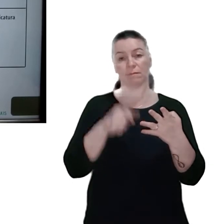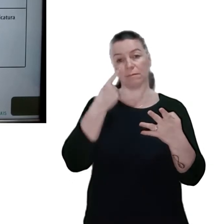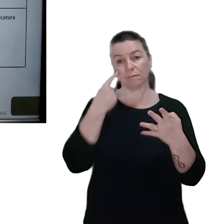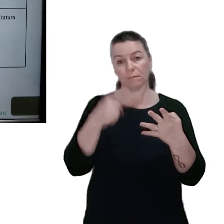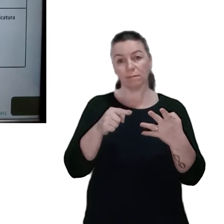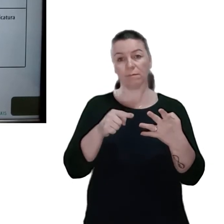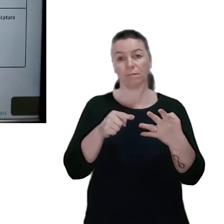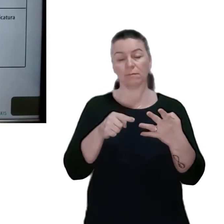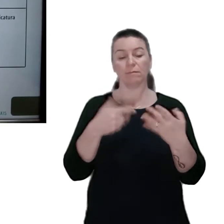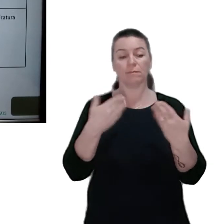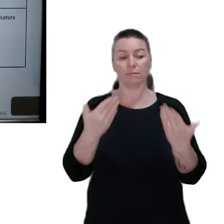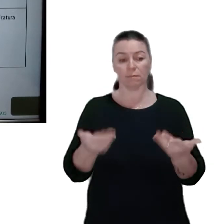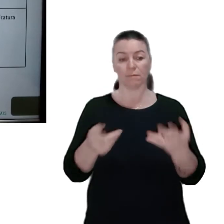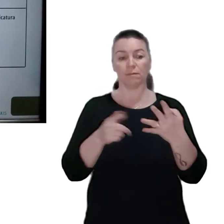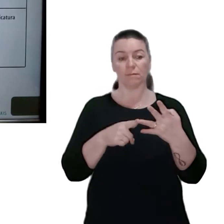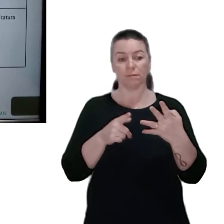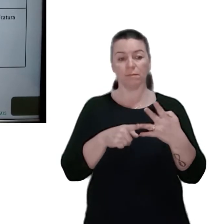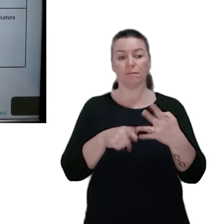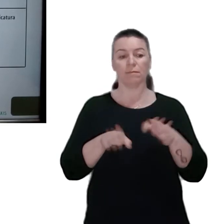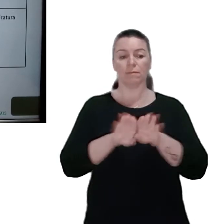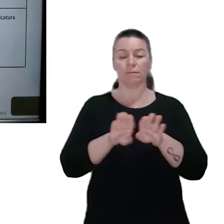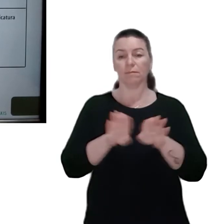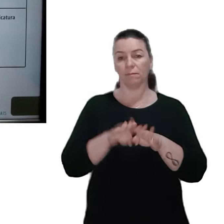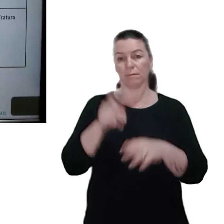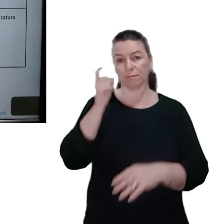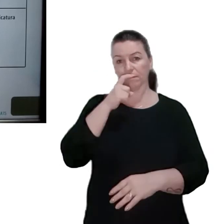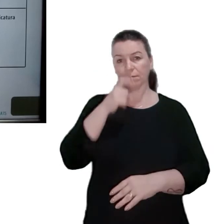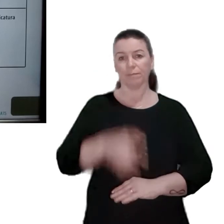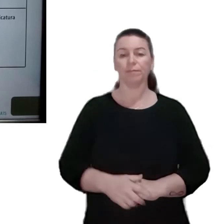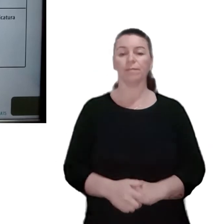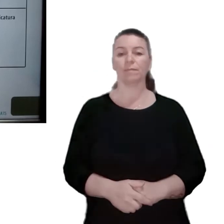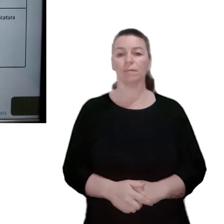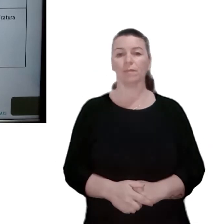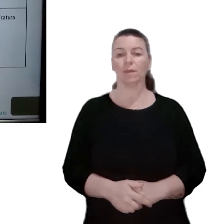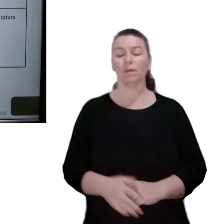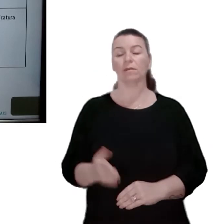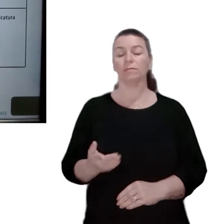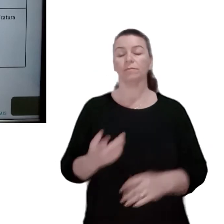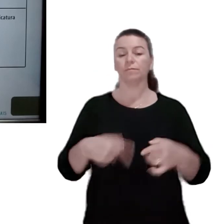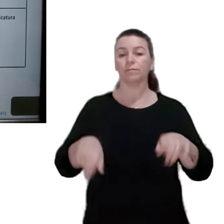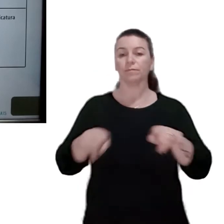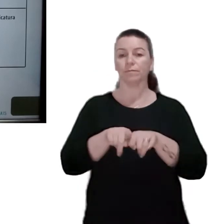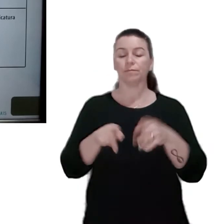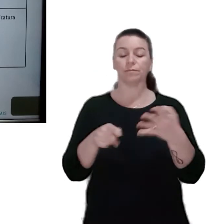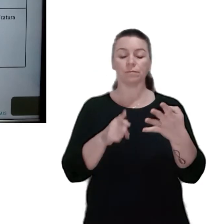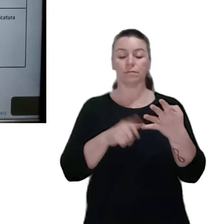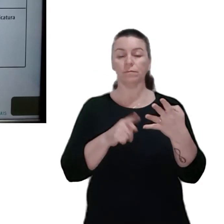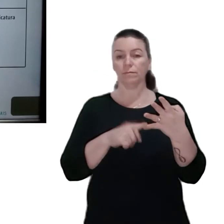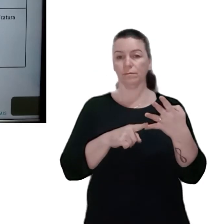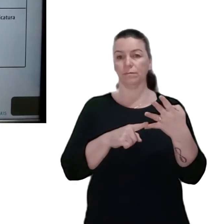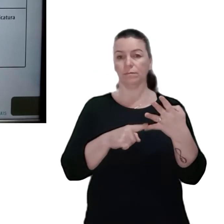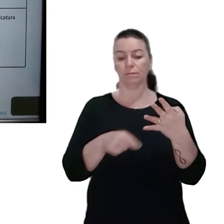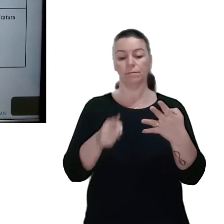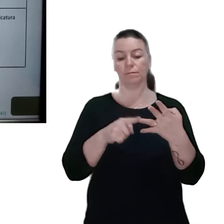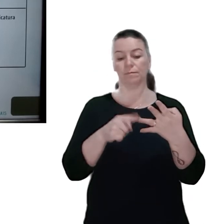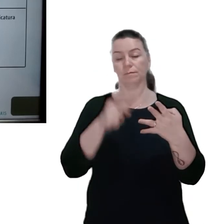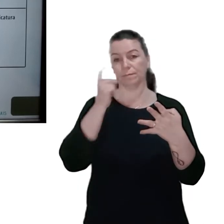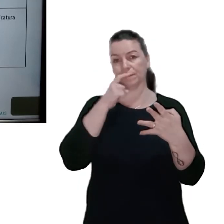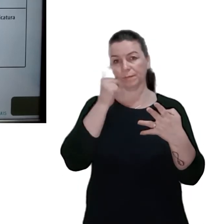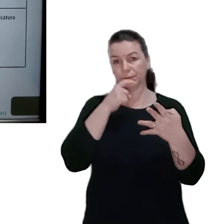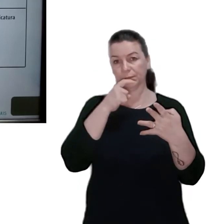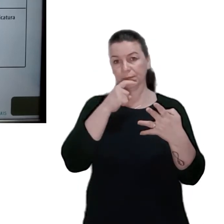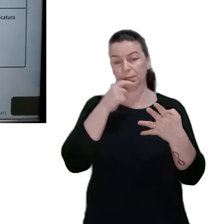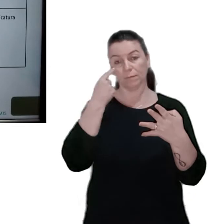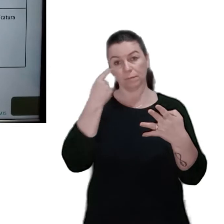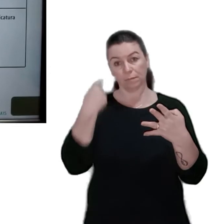Carlos, então Carlos também mentiu. Finalmente, declaração de Daniela. O Carlos está mentindo.